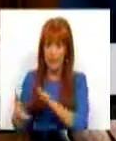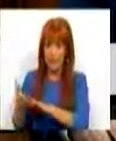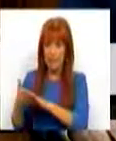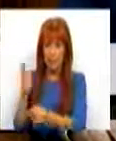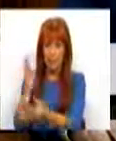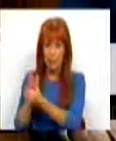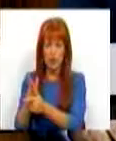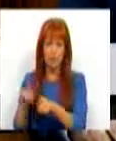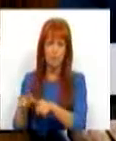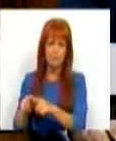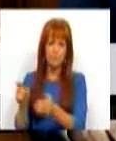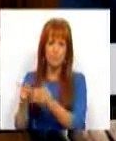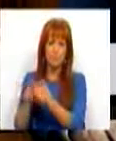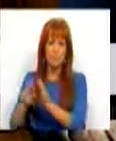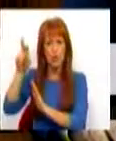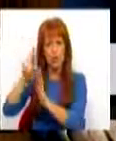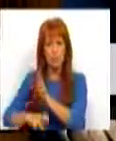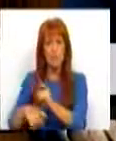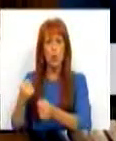a consequência final.